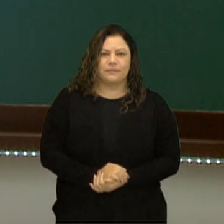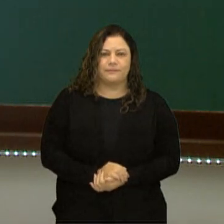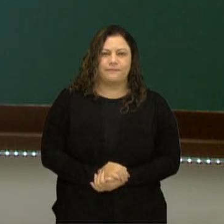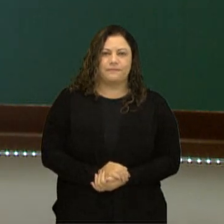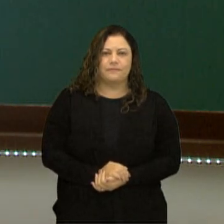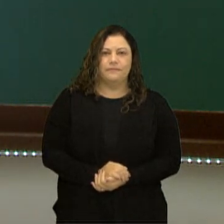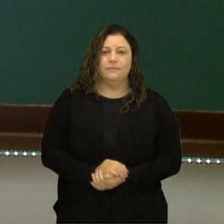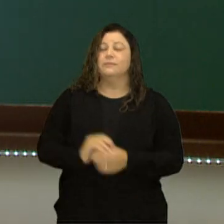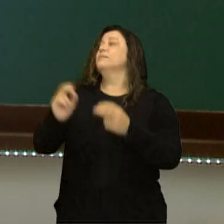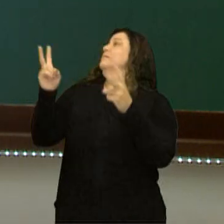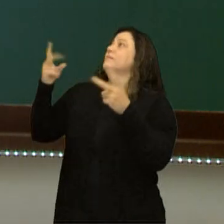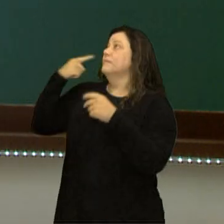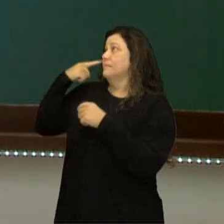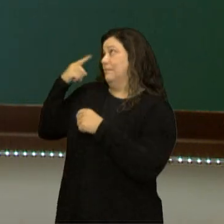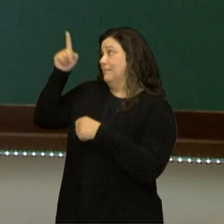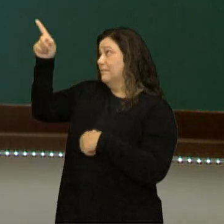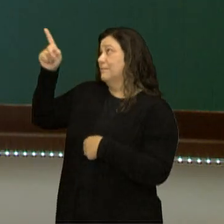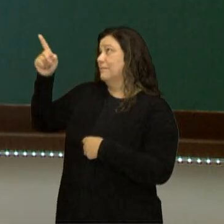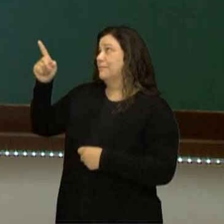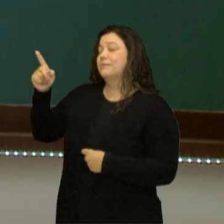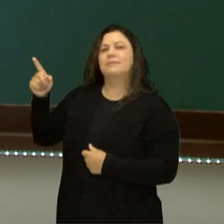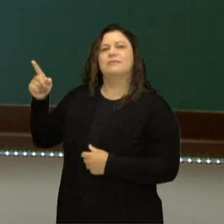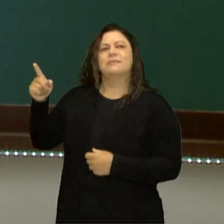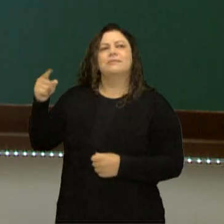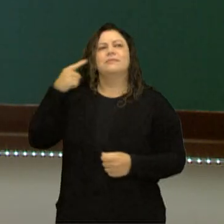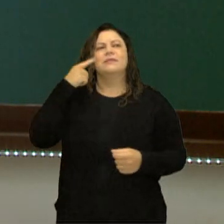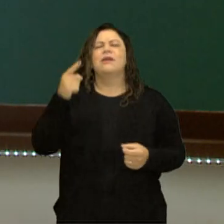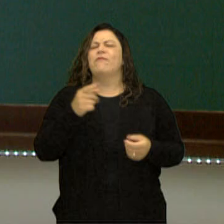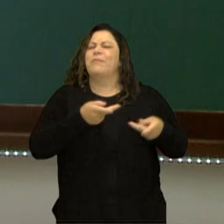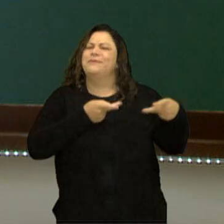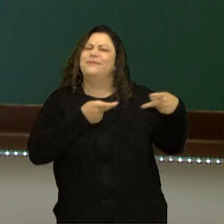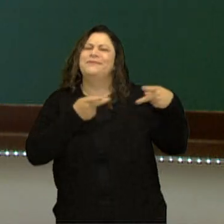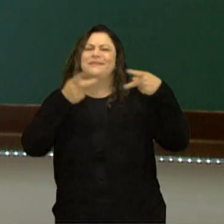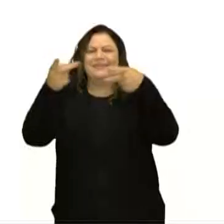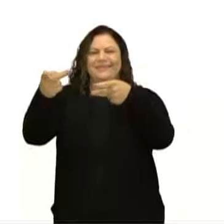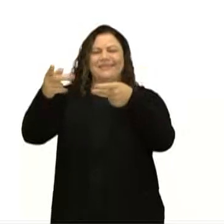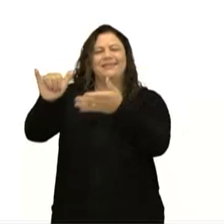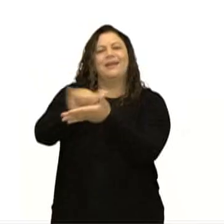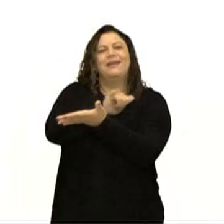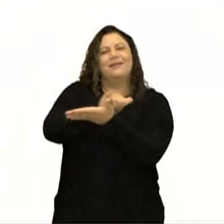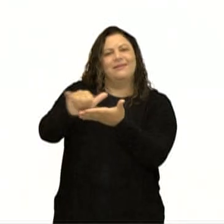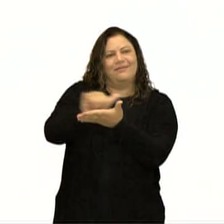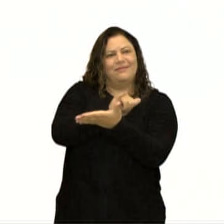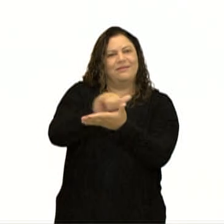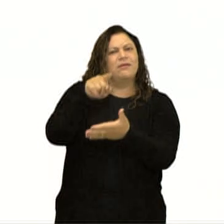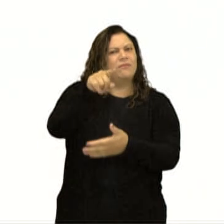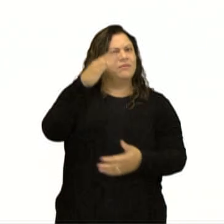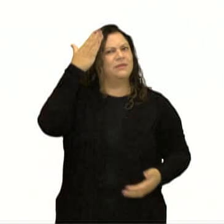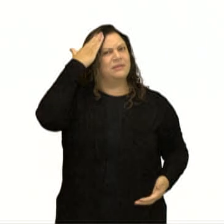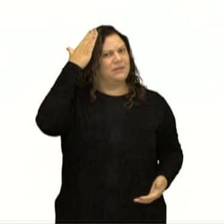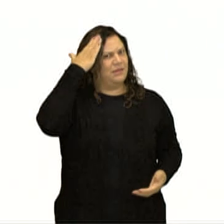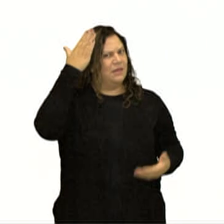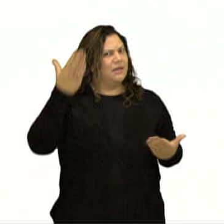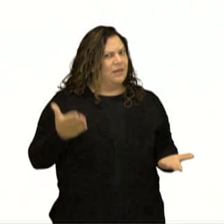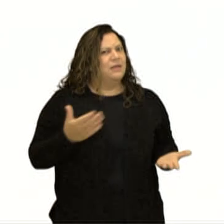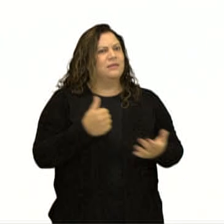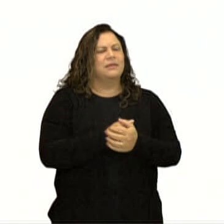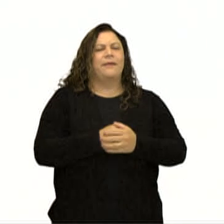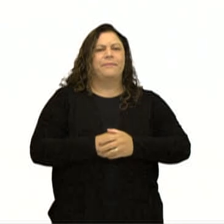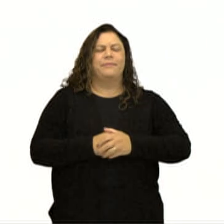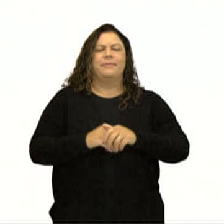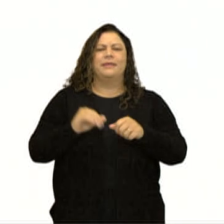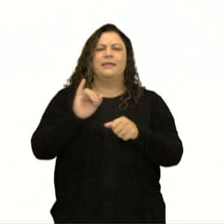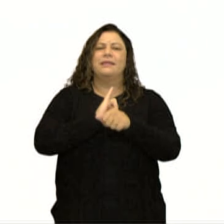Let's visit New York City. Vamos visitar Nova York? Vocês sabem que Nova York tem a ilha que